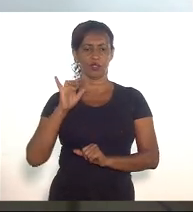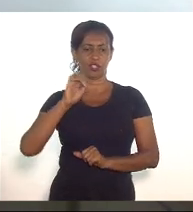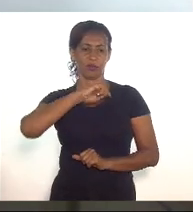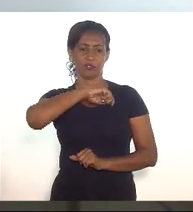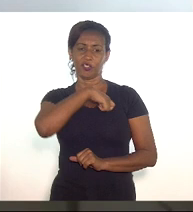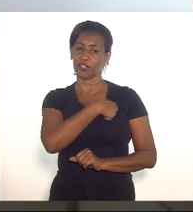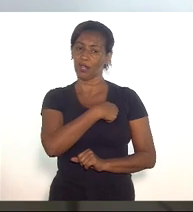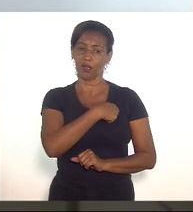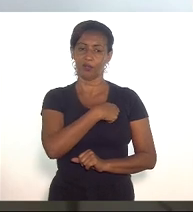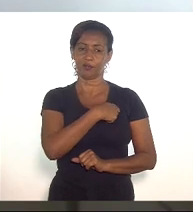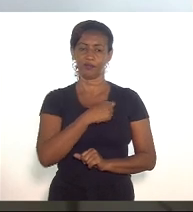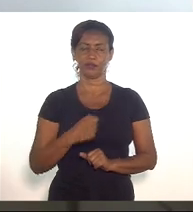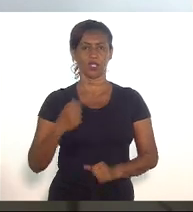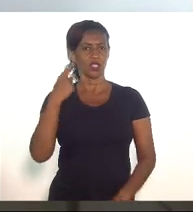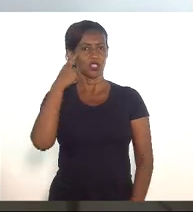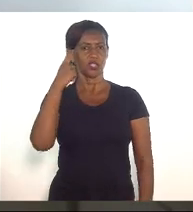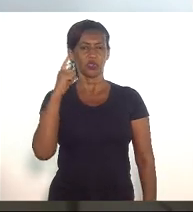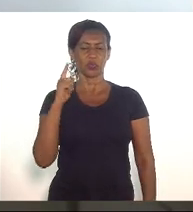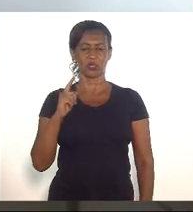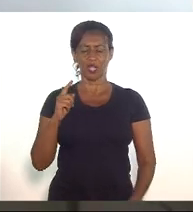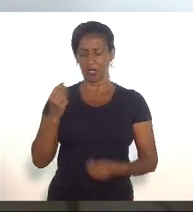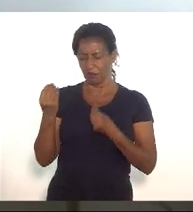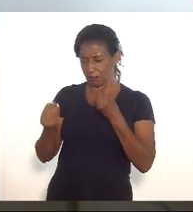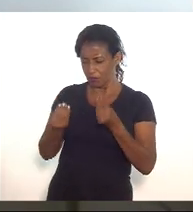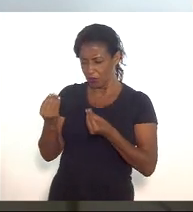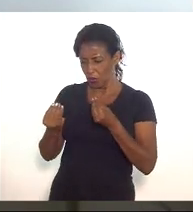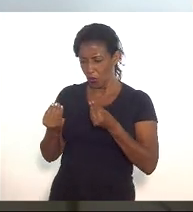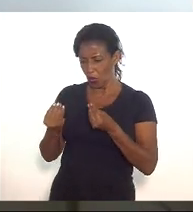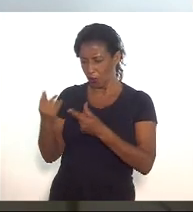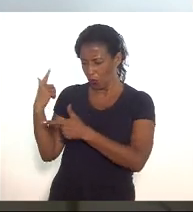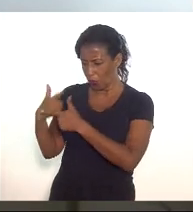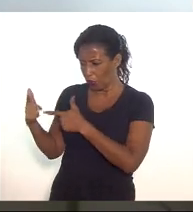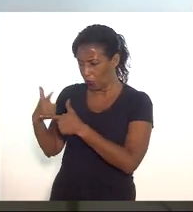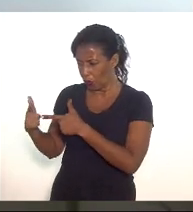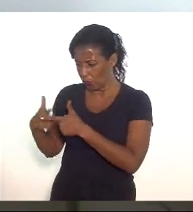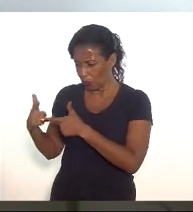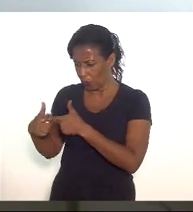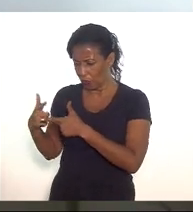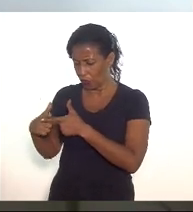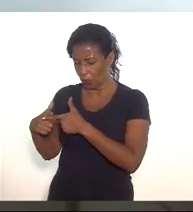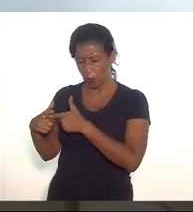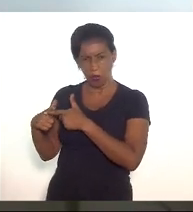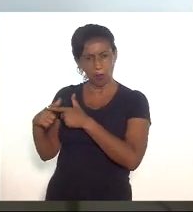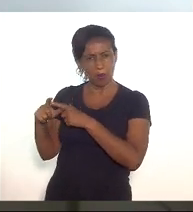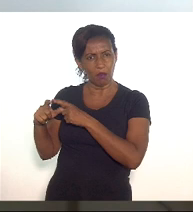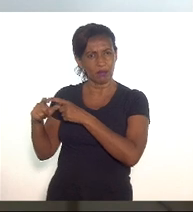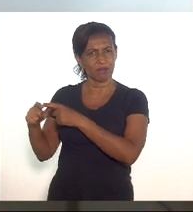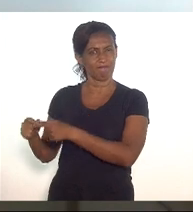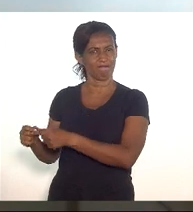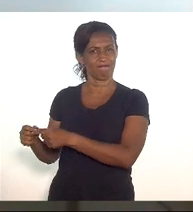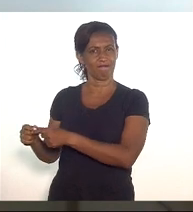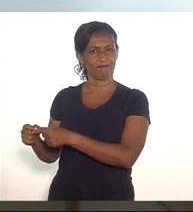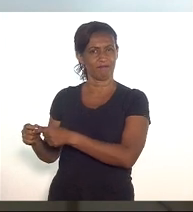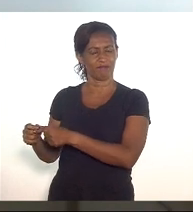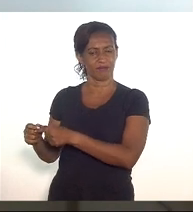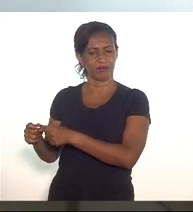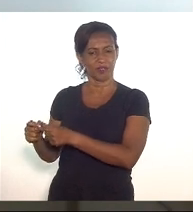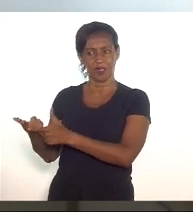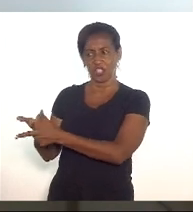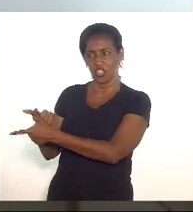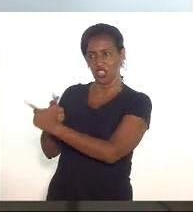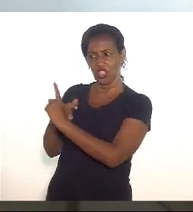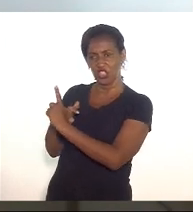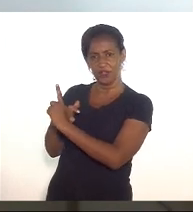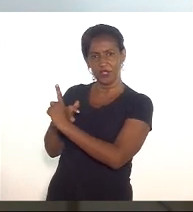fiscal. Porque a gente não sai do buraco, né? O buraco fiscal, que é buraco de receita e despesa, né? Mas